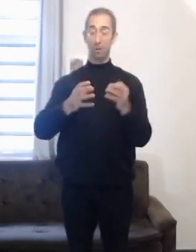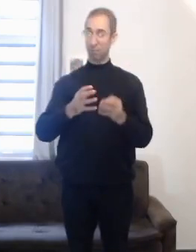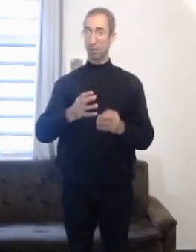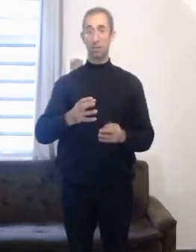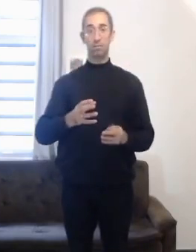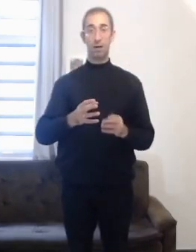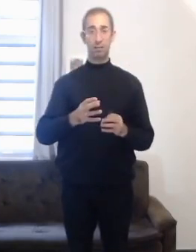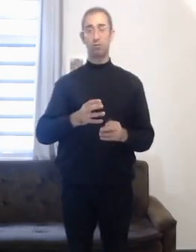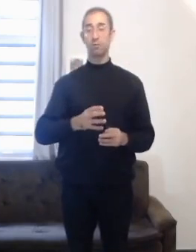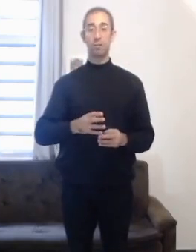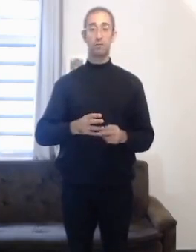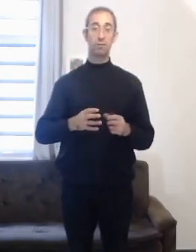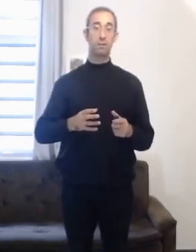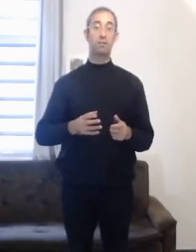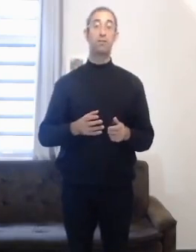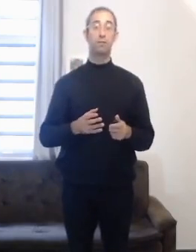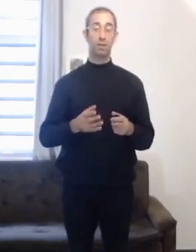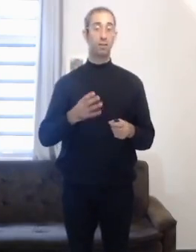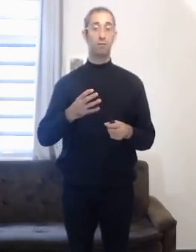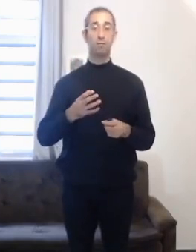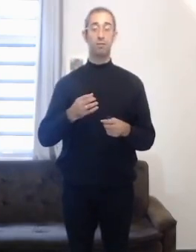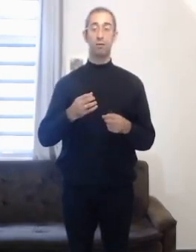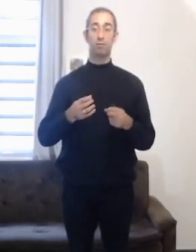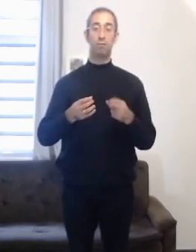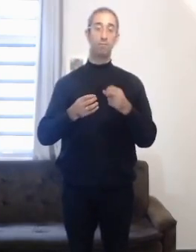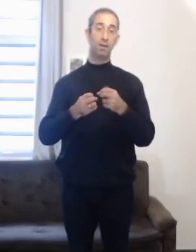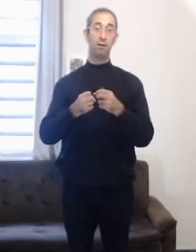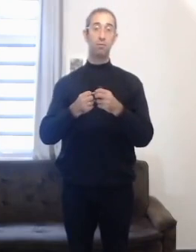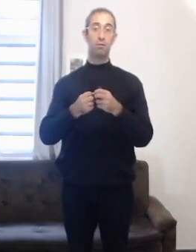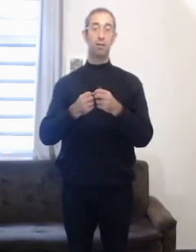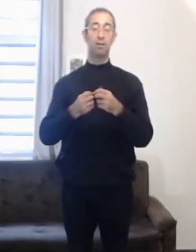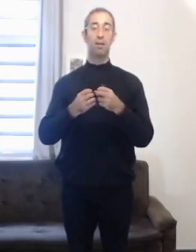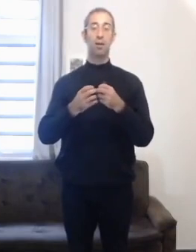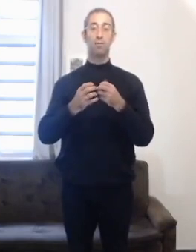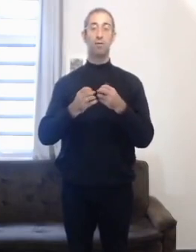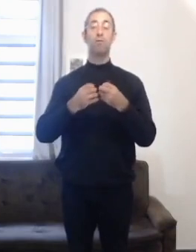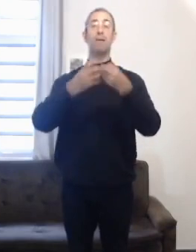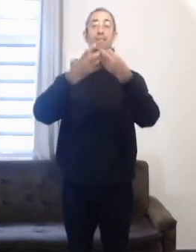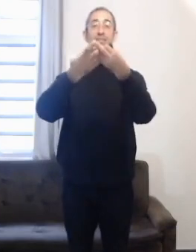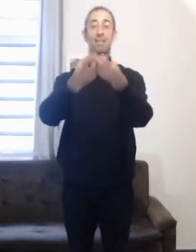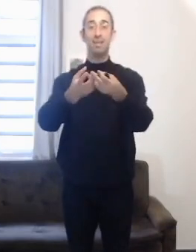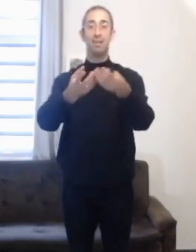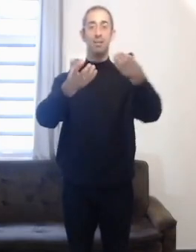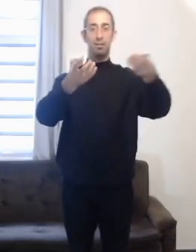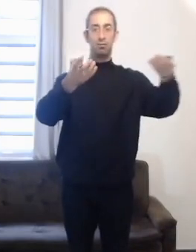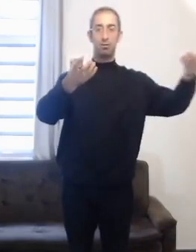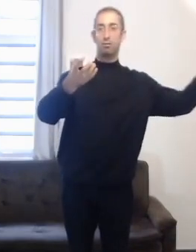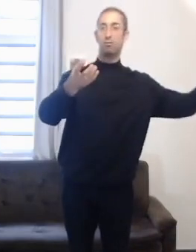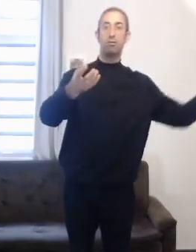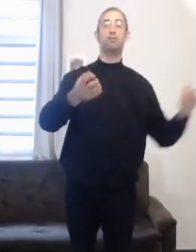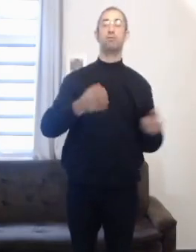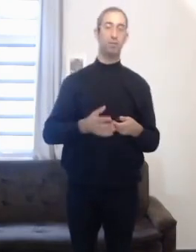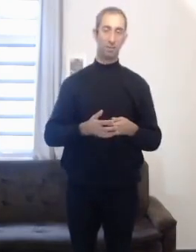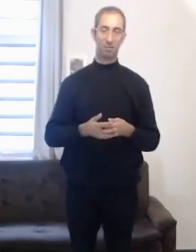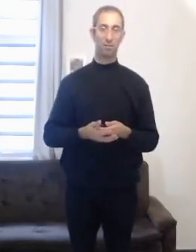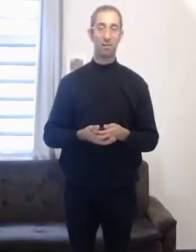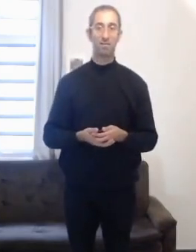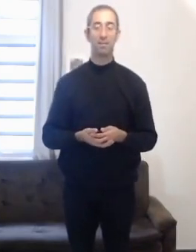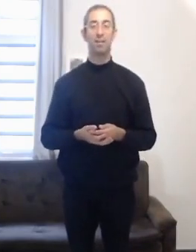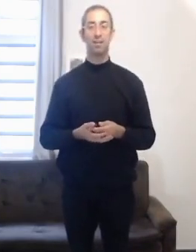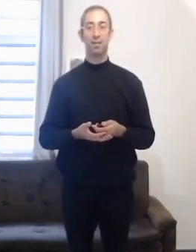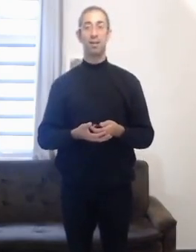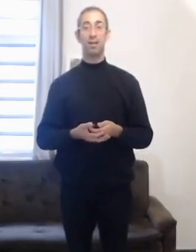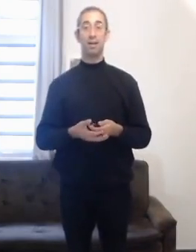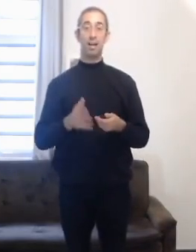geral quanto para o objetivo, parte dos objetivos específicos. Cada um você vai usar um verbo, né? Vou fazer isso, por exemplo,